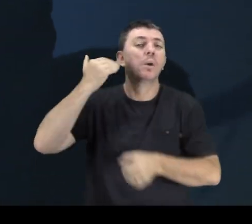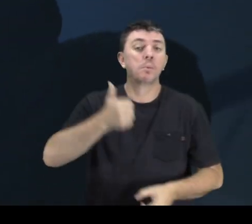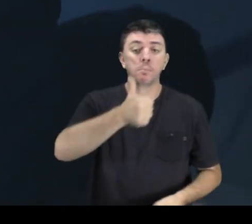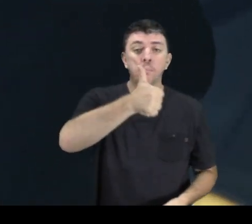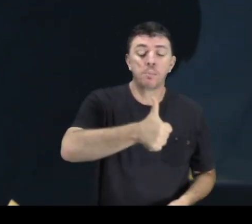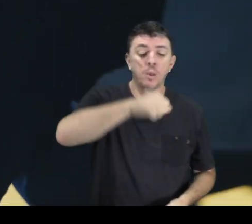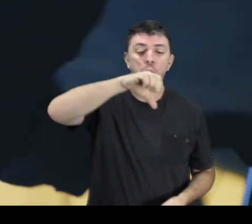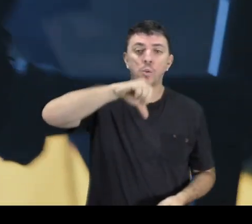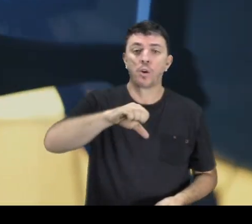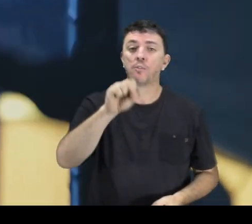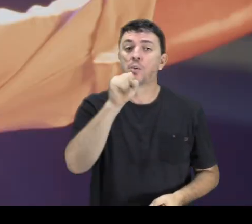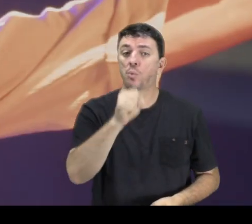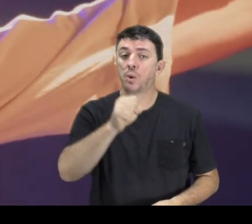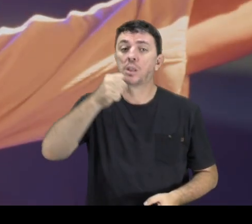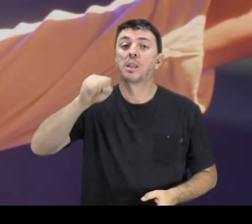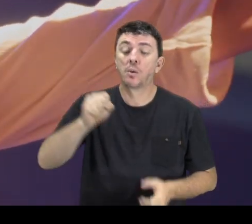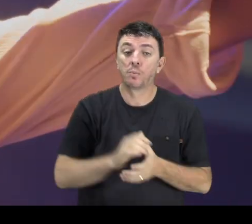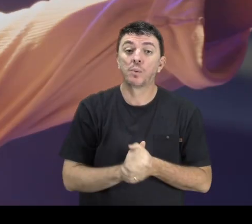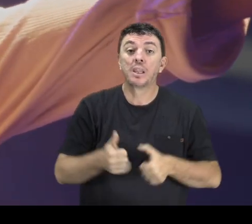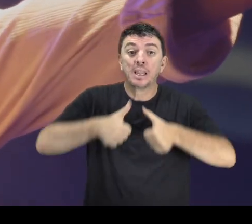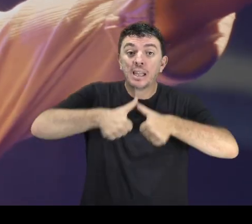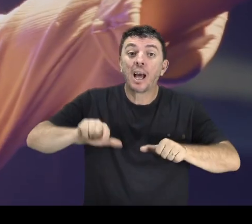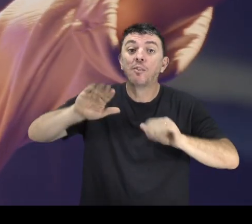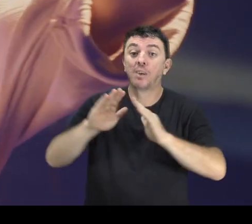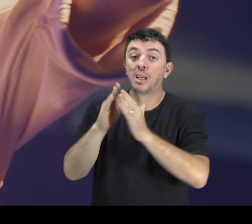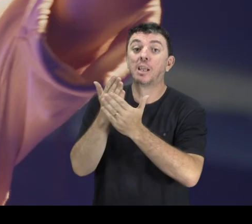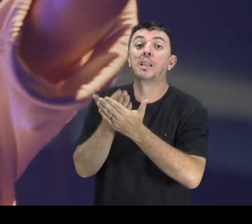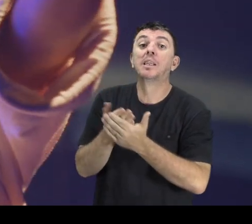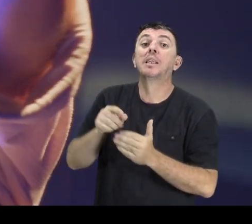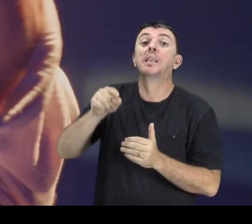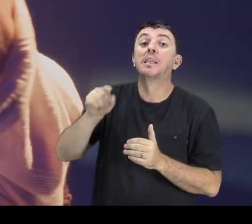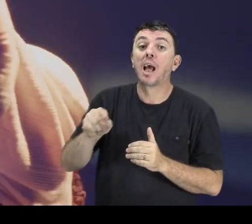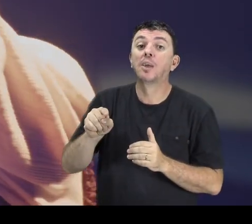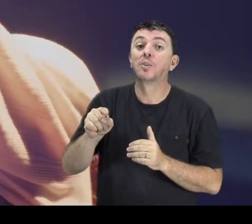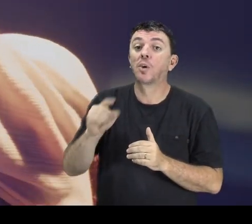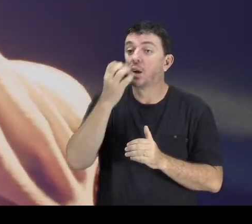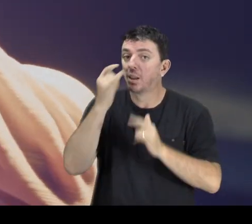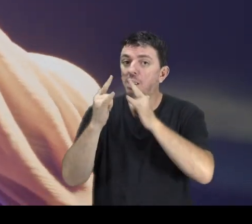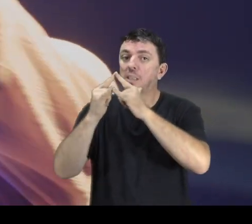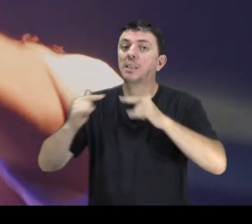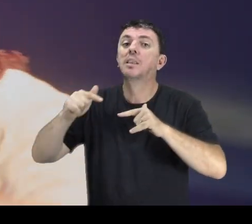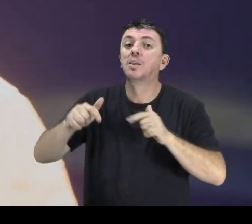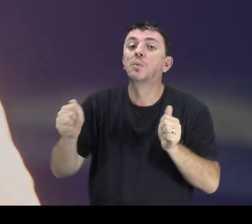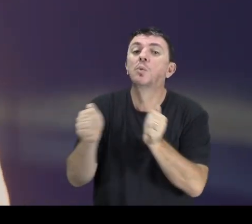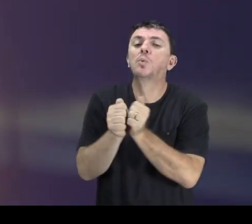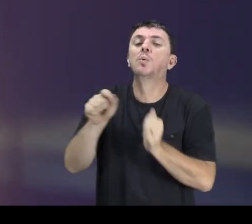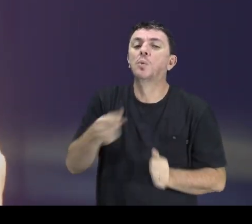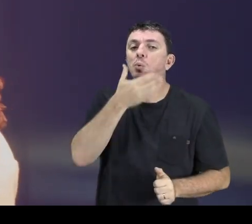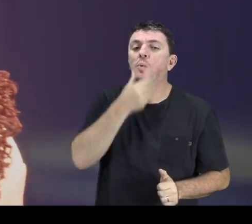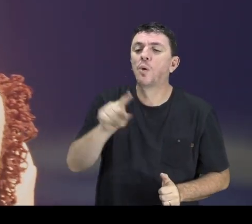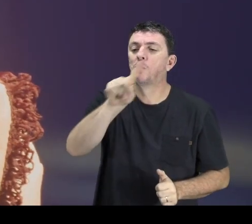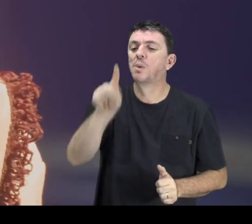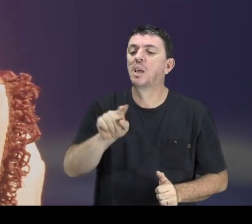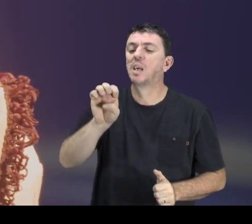1988, quando eu estava ainda na escola do Zé. Eu tinha feito 2 anos ou 2 anos e meio já de escola. E aí a